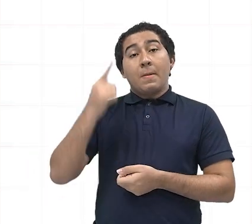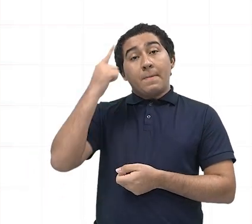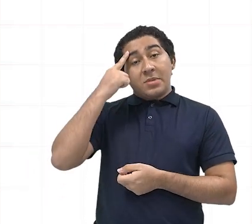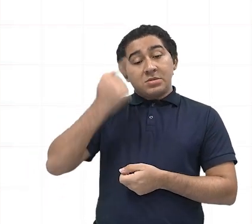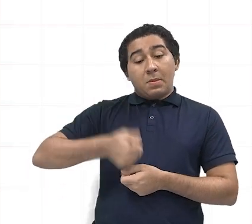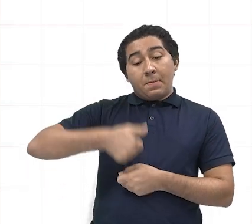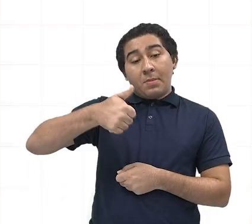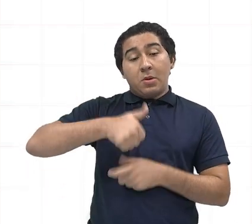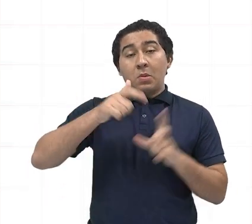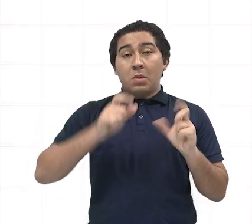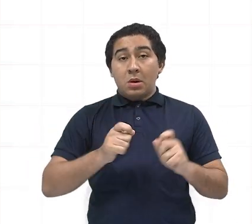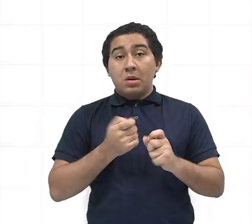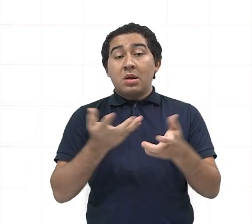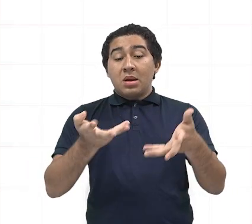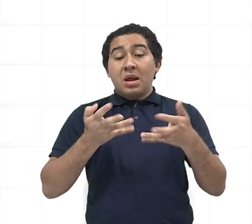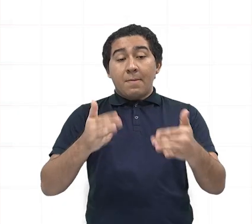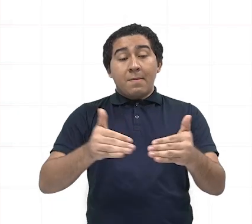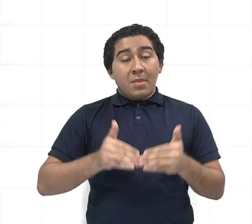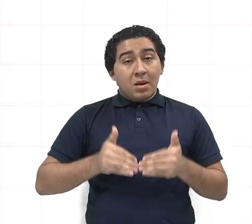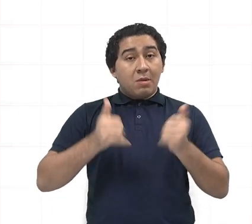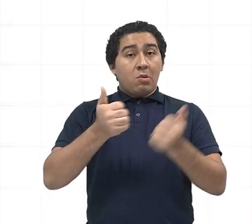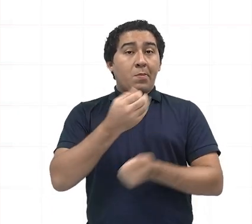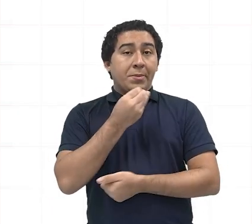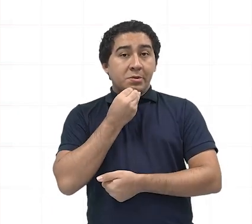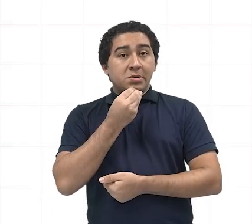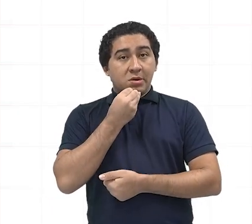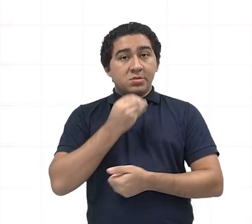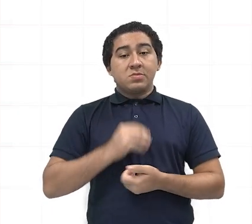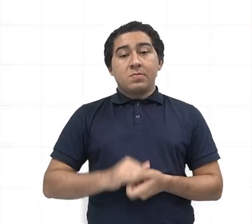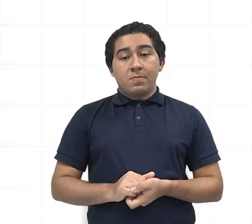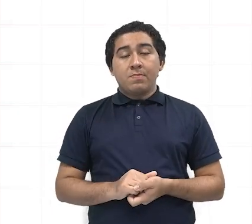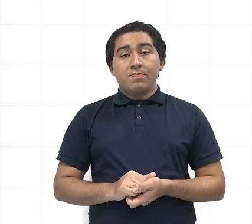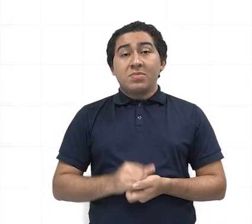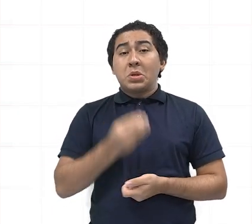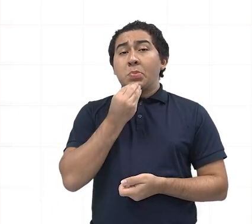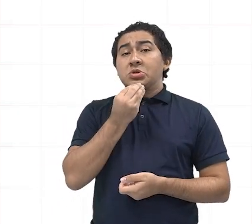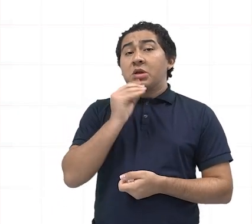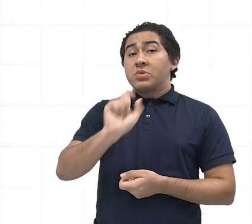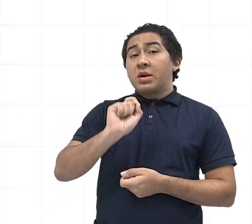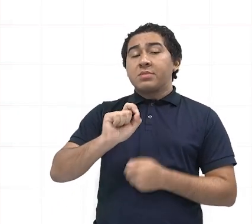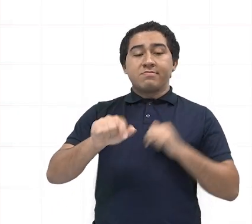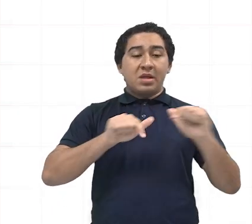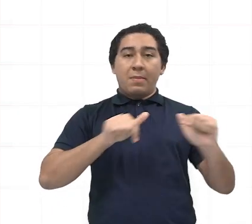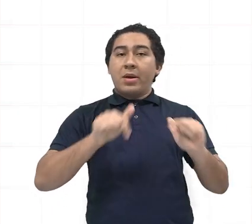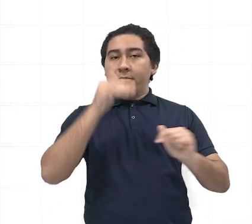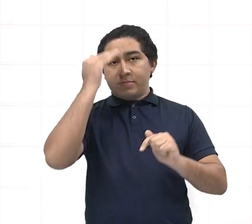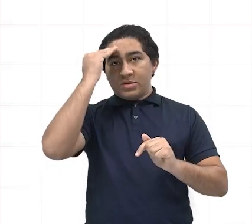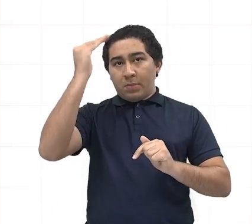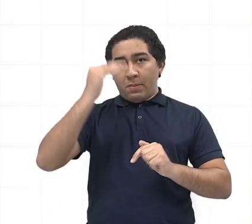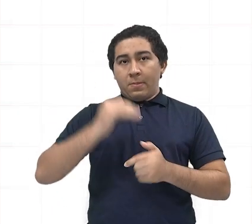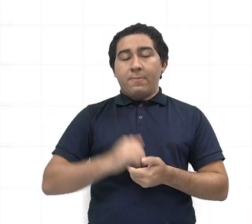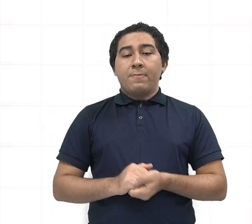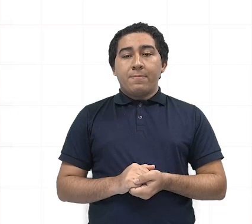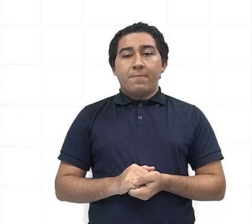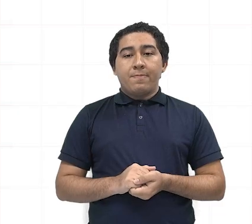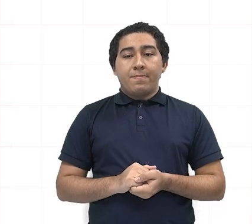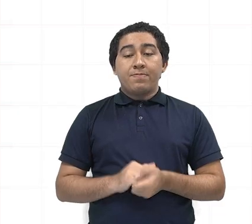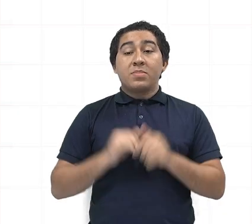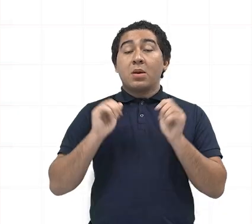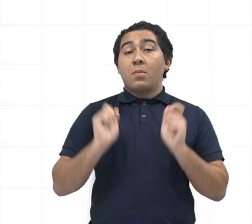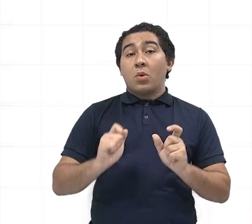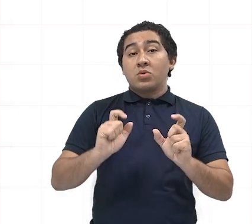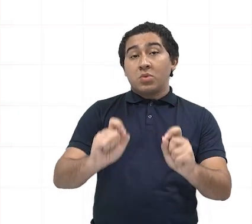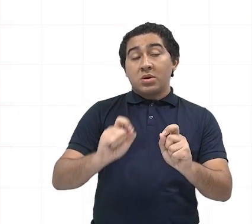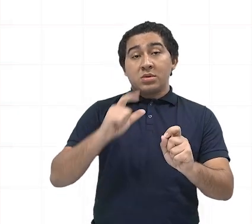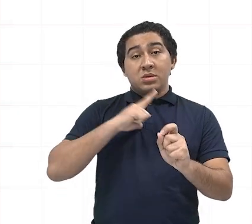quê? Da busca por melhores oportunidades, né? Oportunidades de quê? De trabalho, principalmente. Então, isso pode